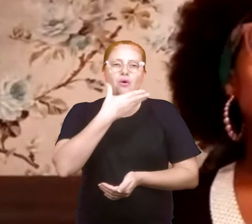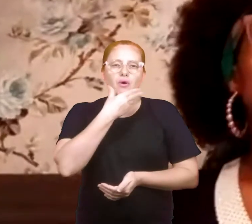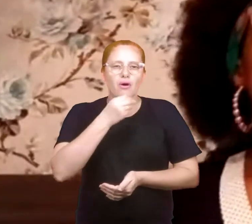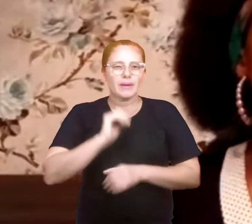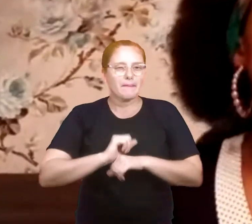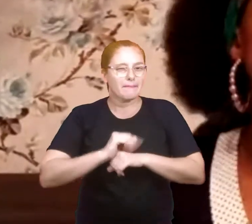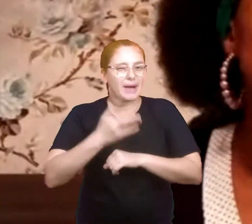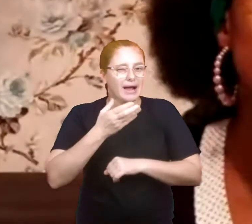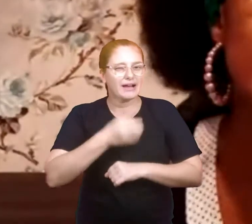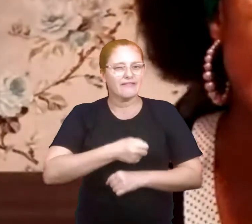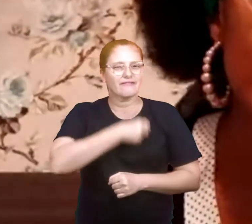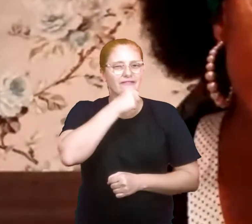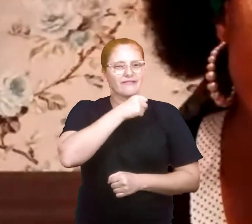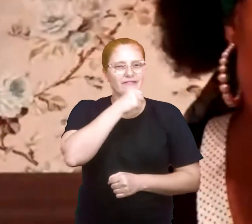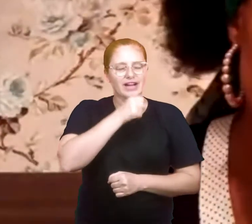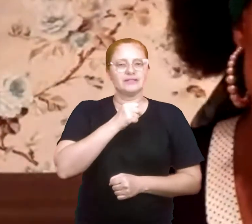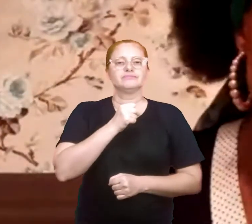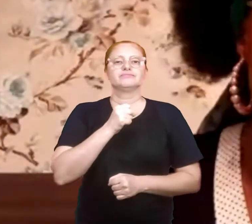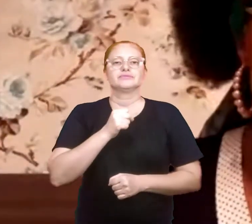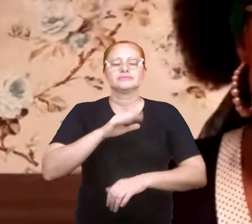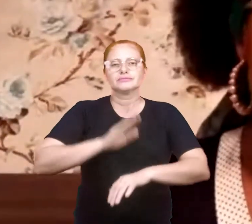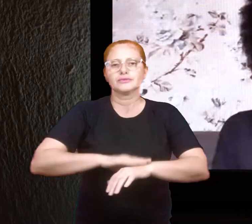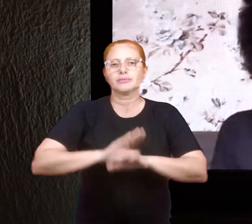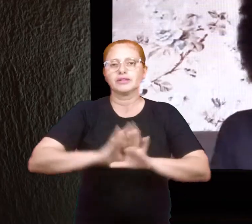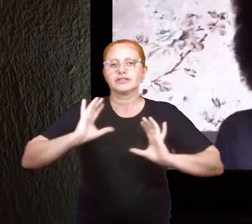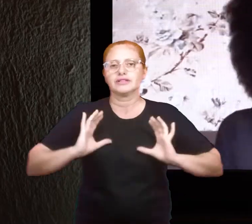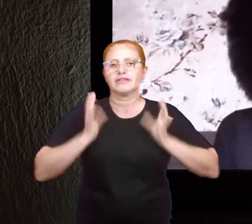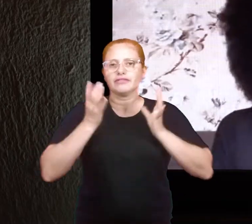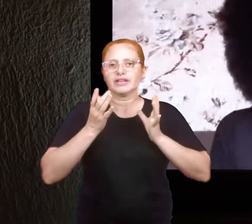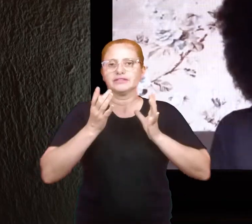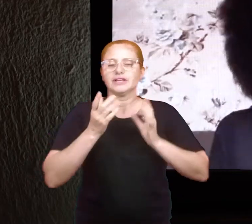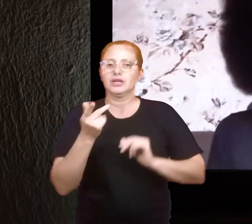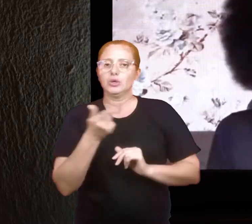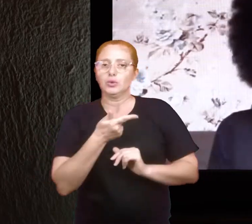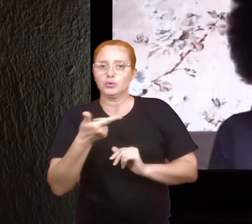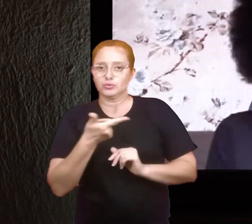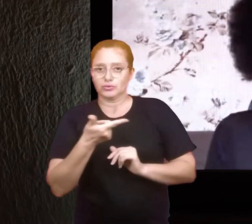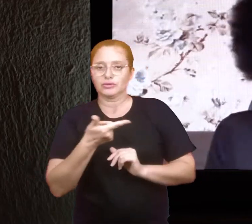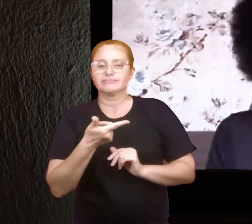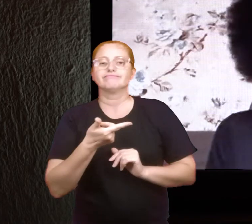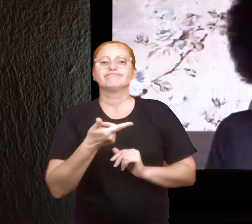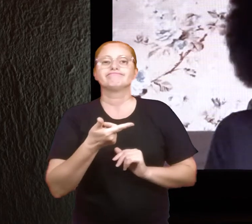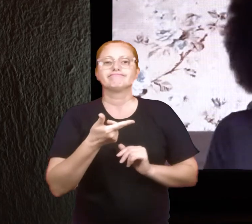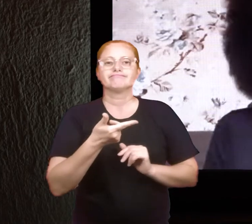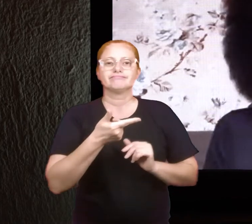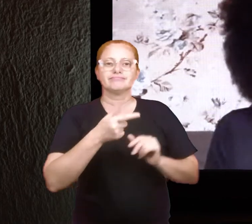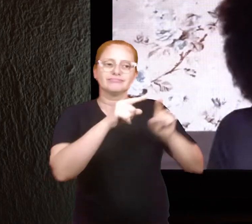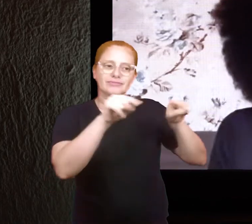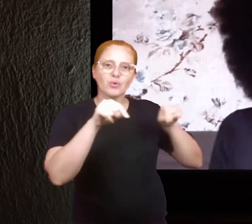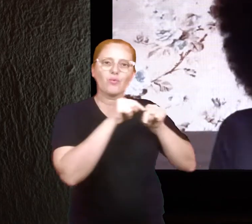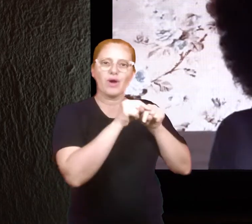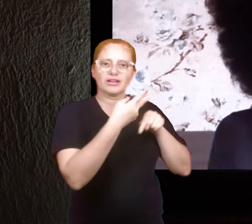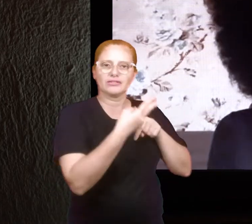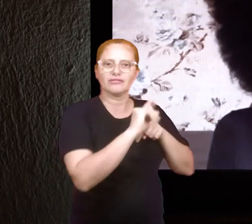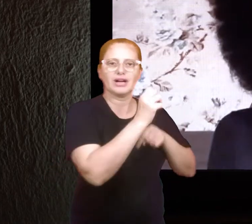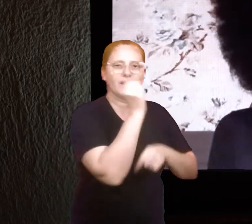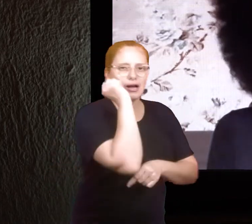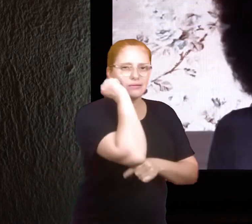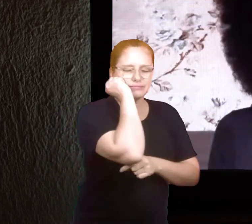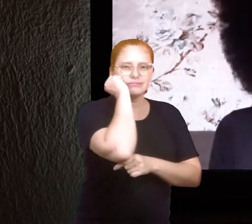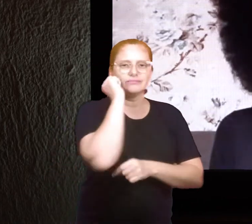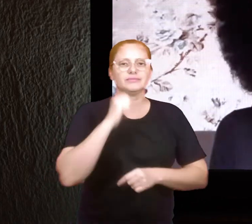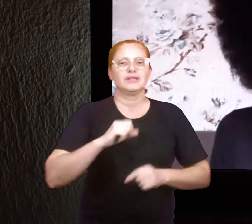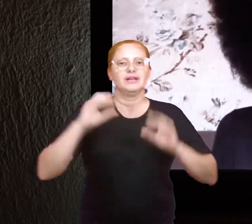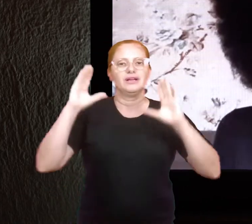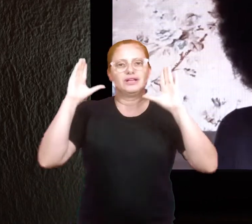e em um determinado momento da festa eles foram para um dos quartos. Tá, a festa aconteceu. Naquela noite eu bebi vodka